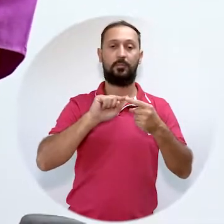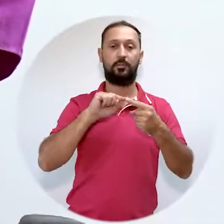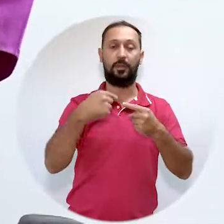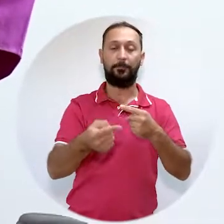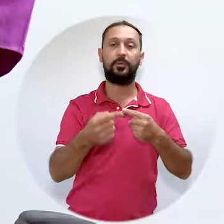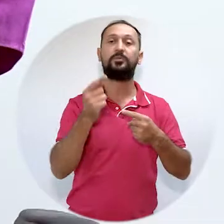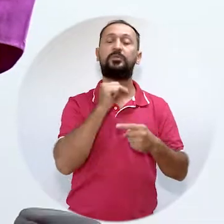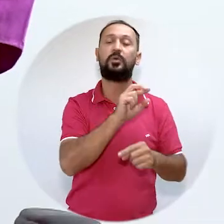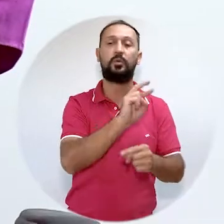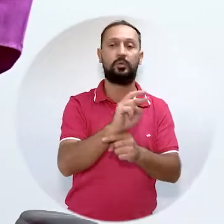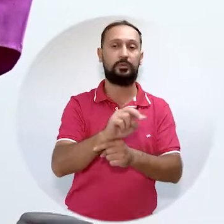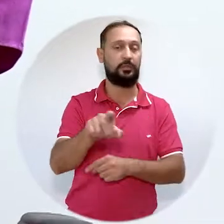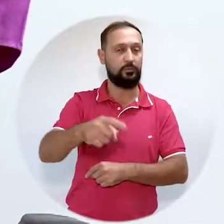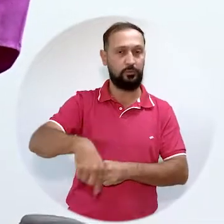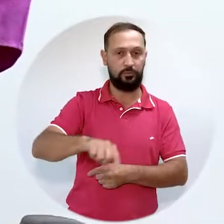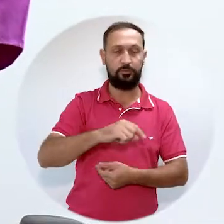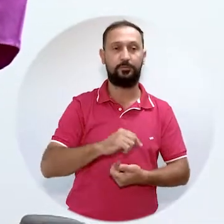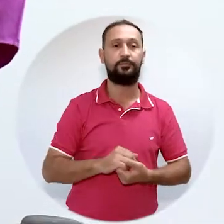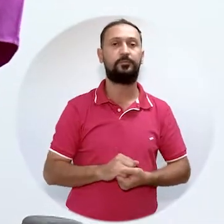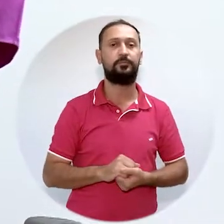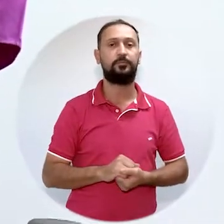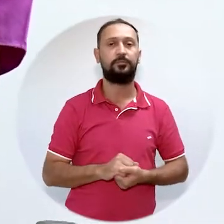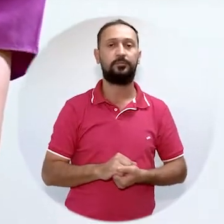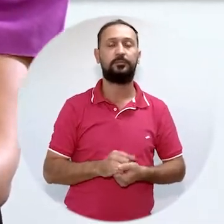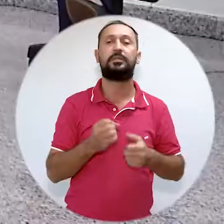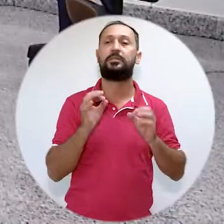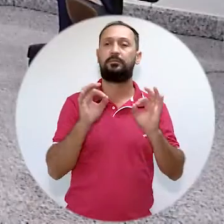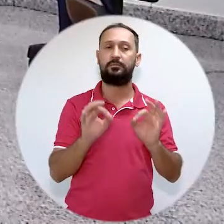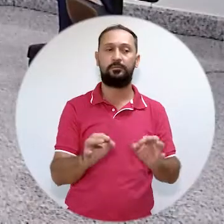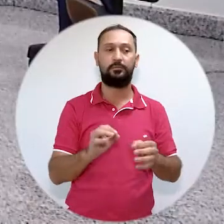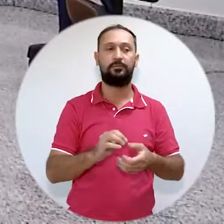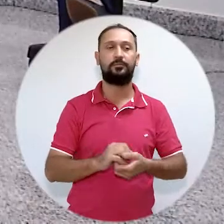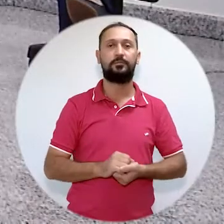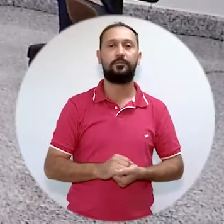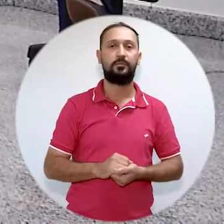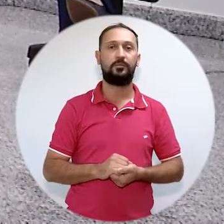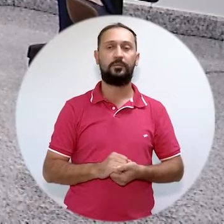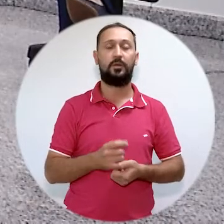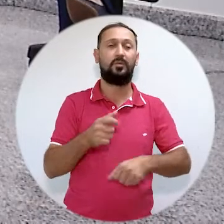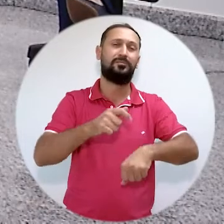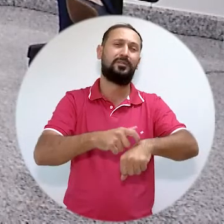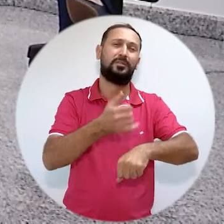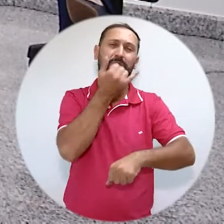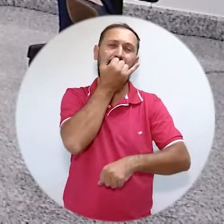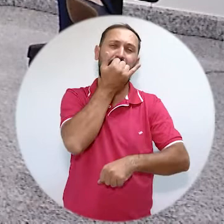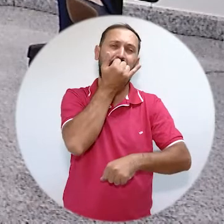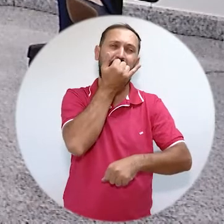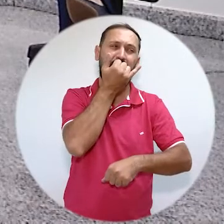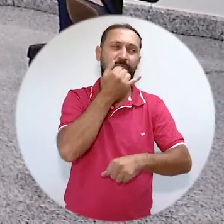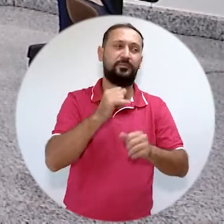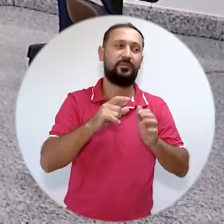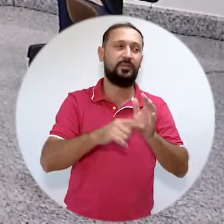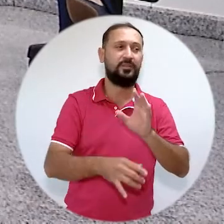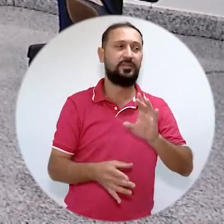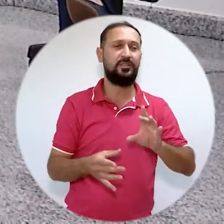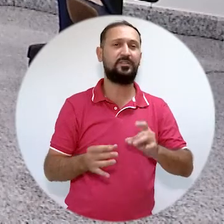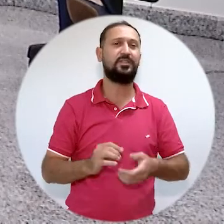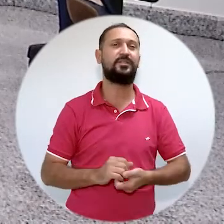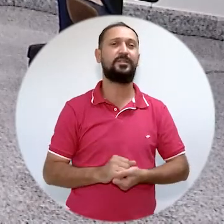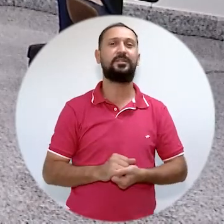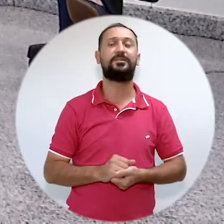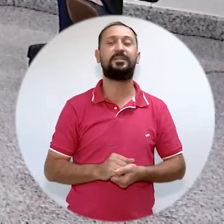mesmo, para depois a gente poder cuidar do próximo. Tá certo, olha, Pena que o nosso tempo já se esgotou, mas queria